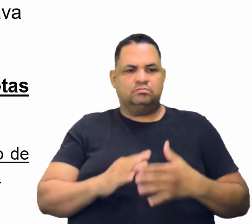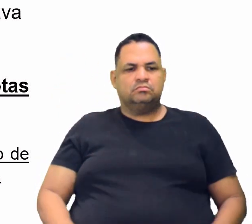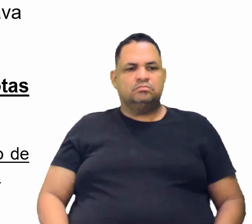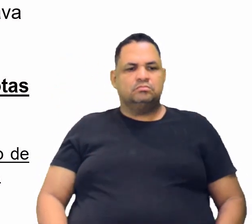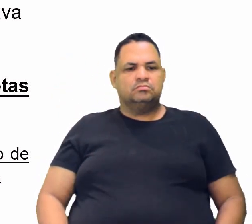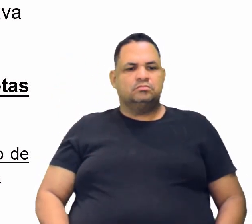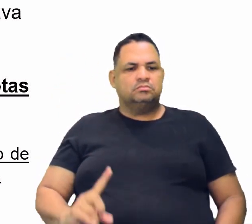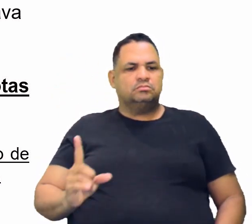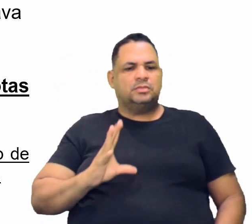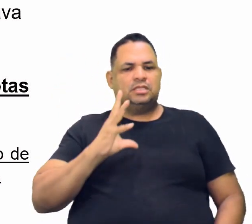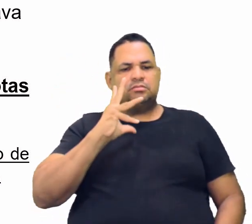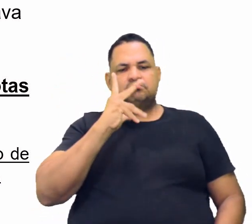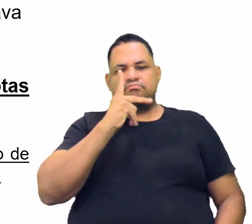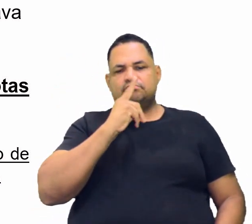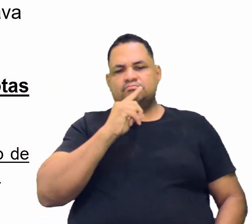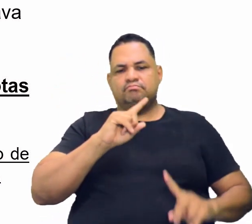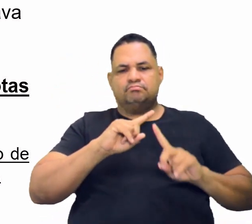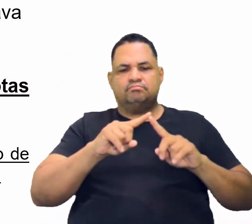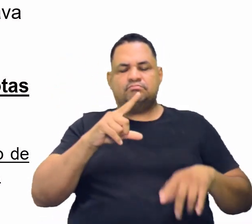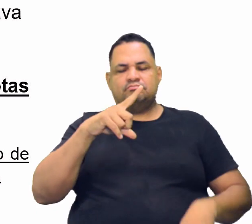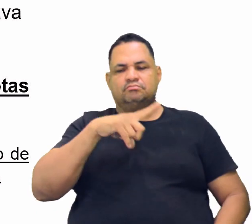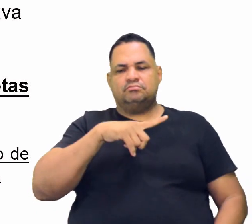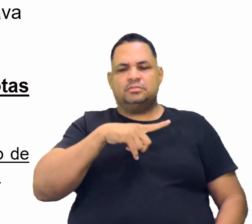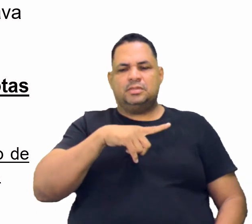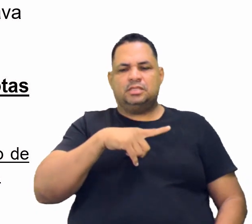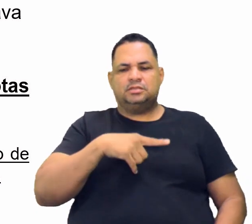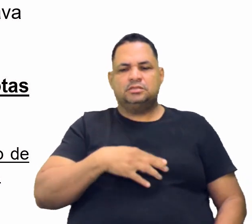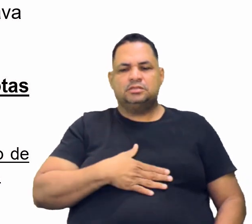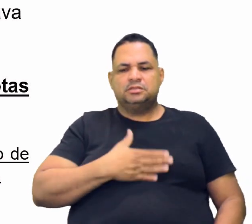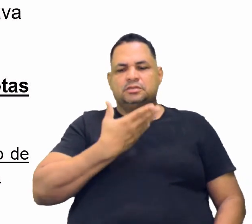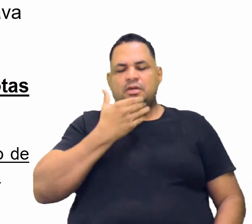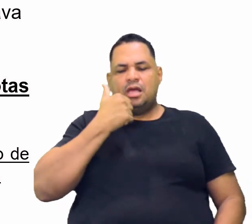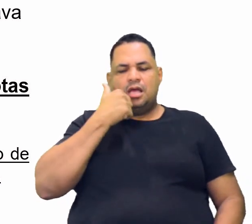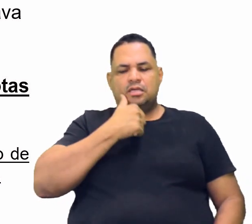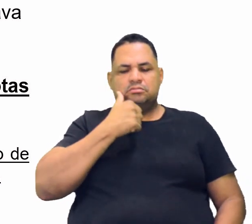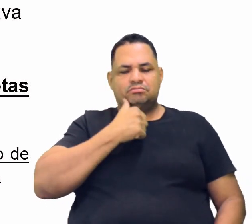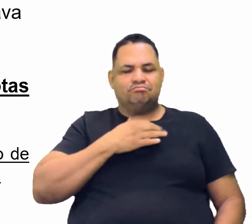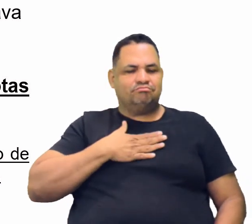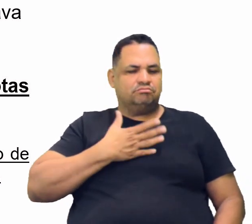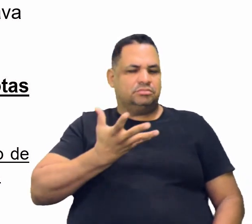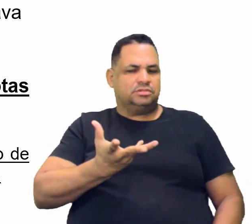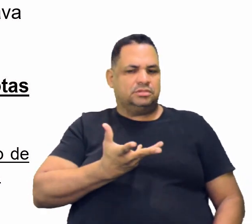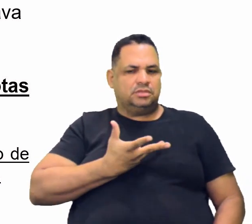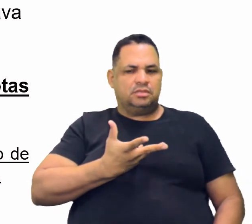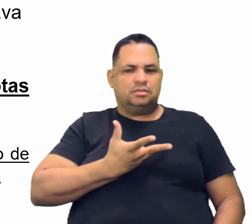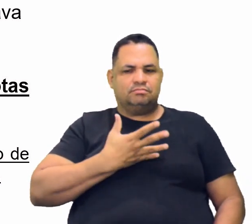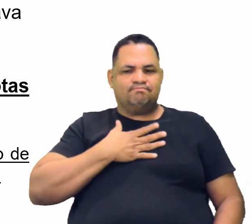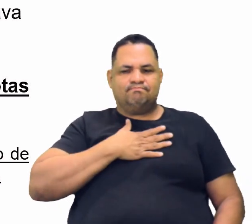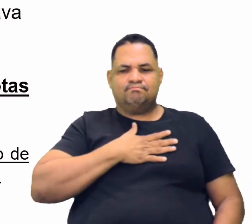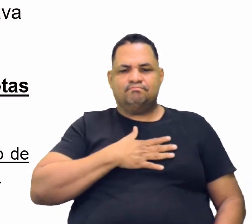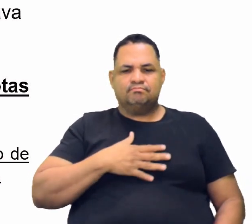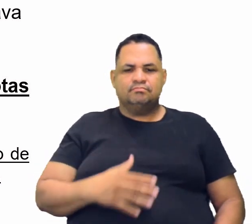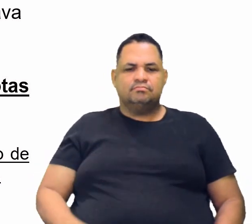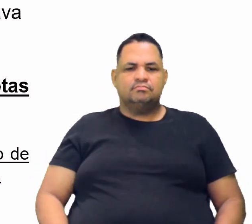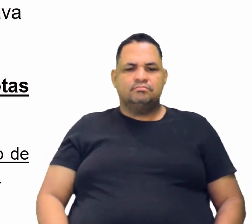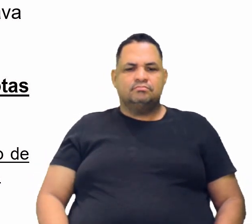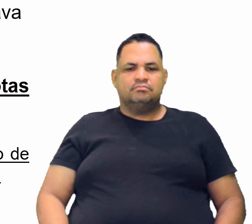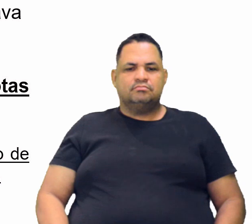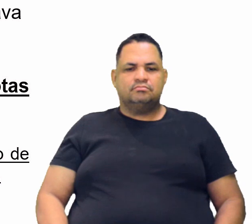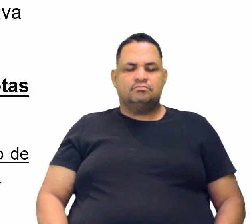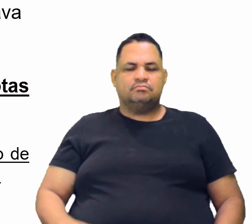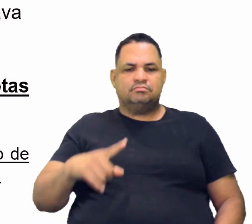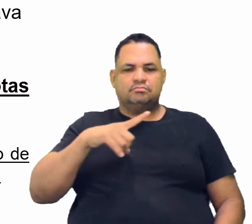era belo, mas mesmo assim havia 1000 garotas a fim. Ó, havia,